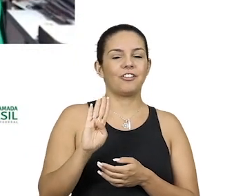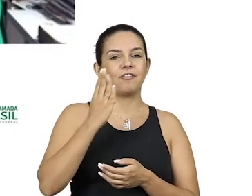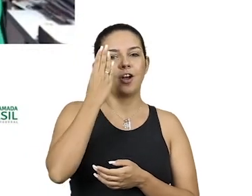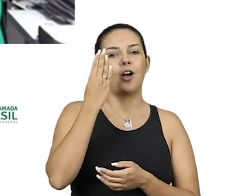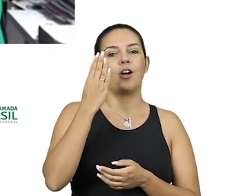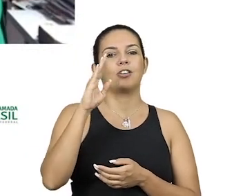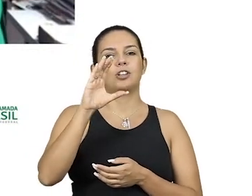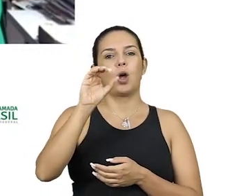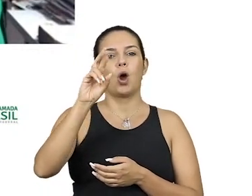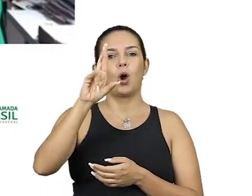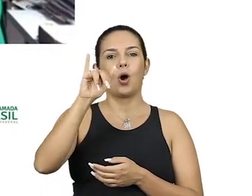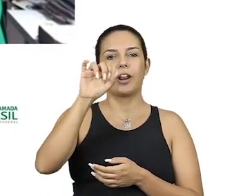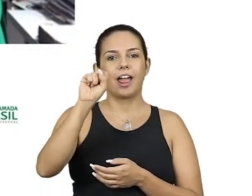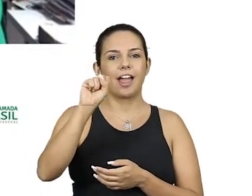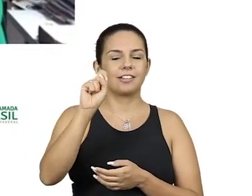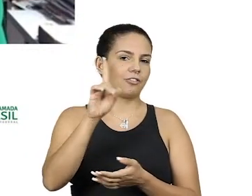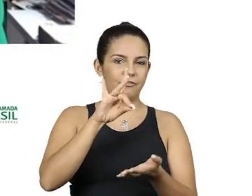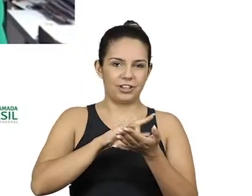Falsas corais.